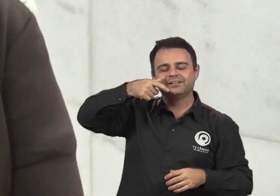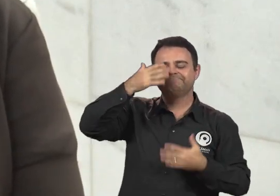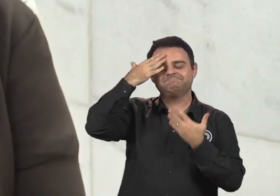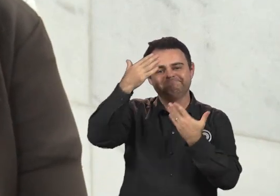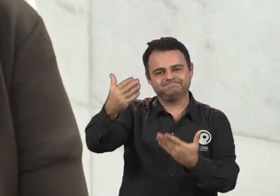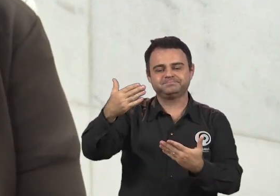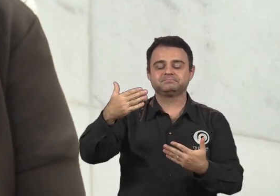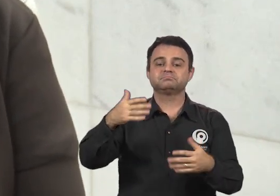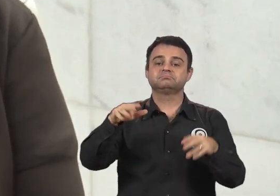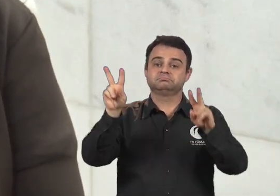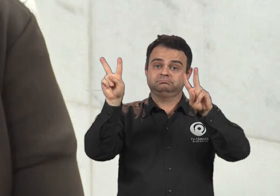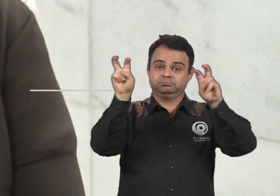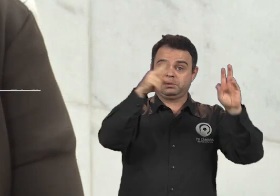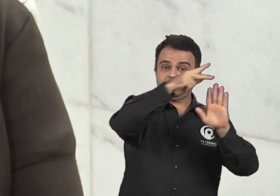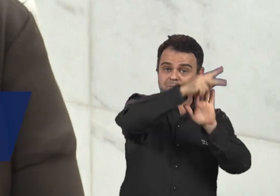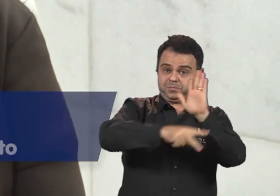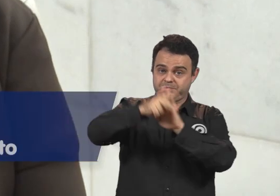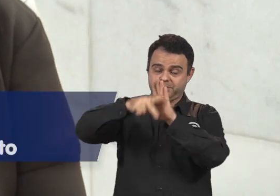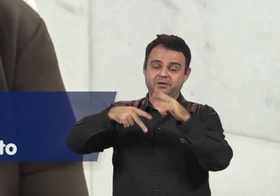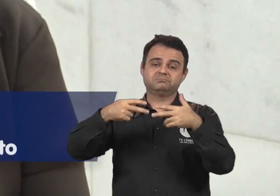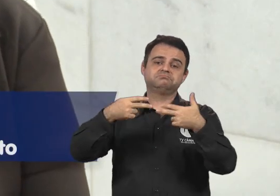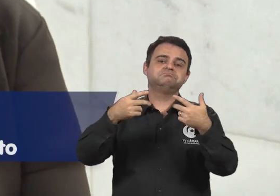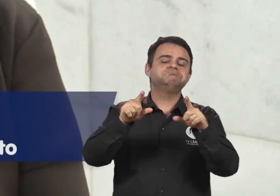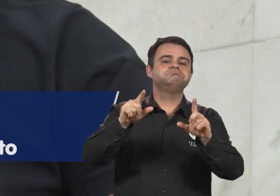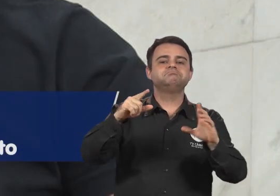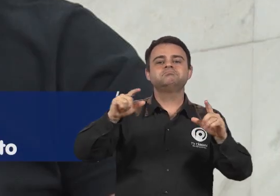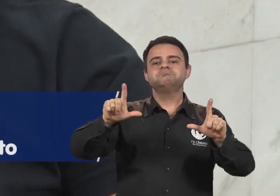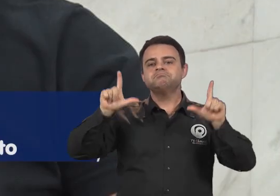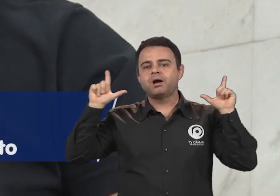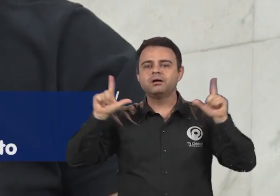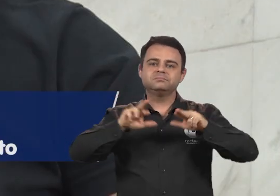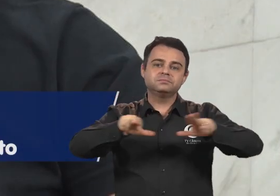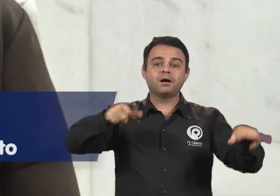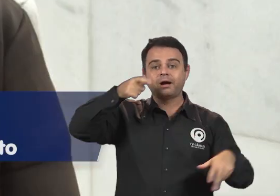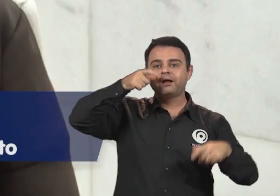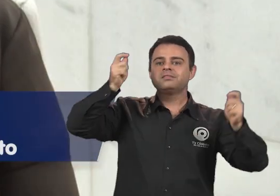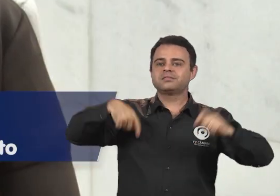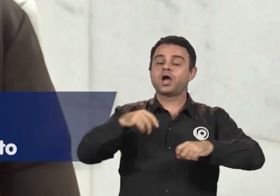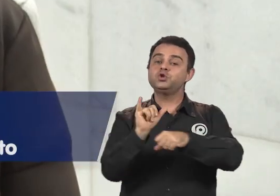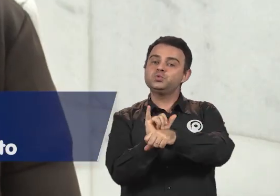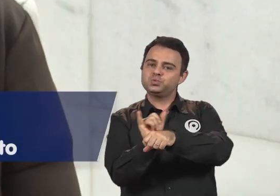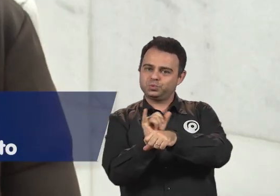programas da TV Câmara ficam disponíveis no nosso canal do YouTube, TV Câmara Rio Preto.